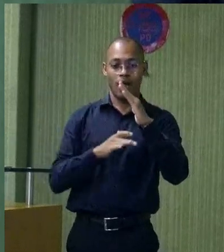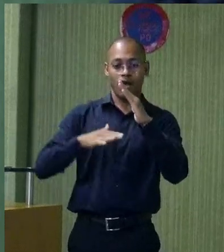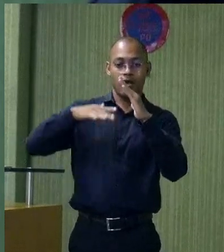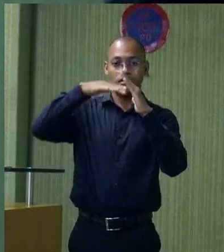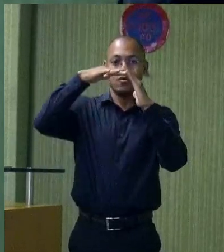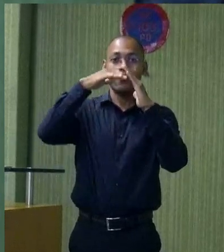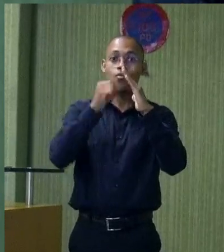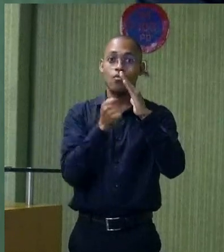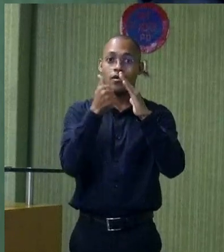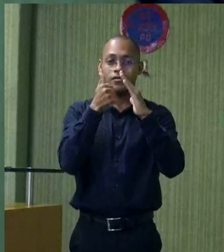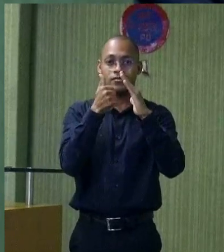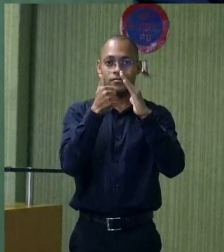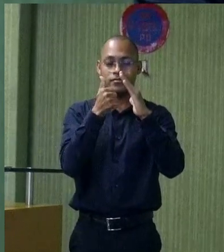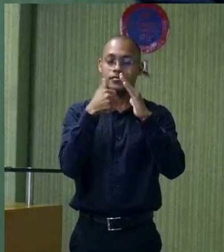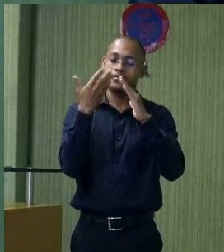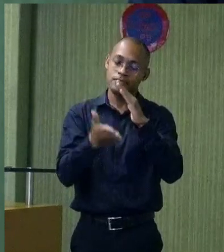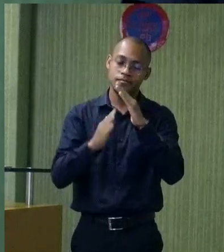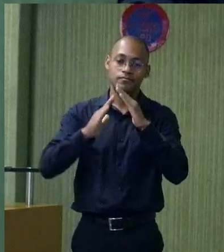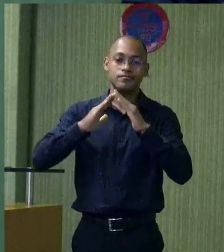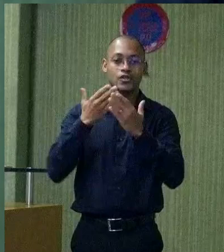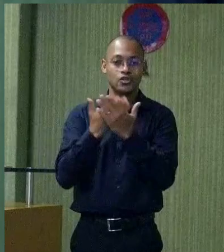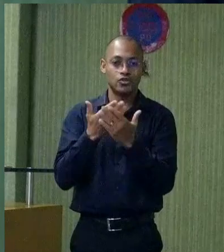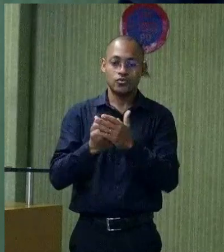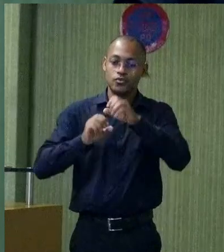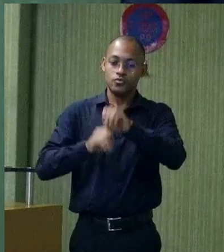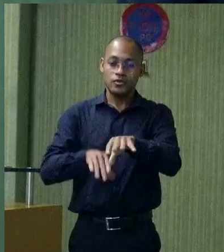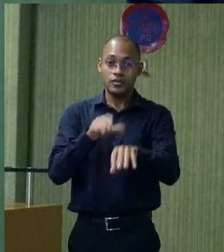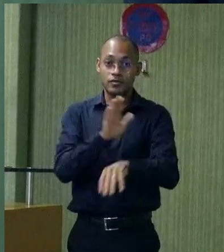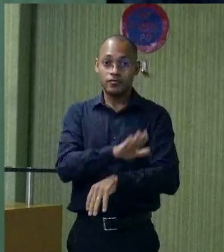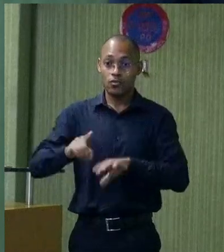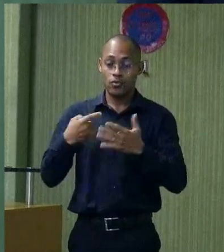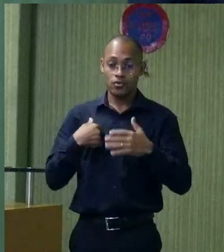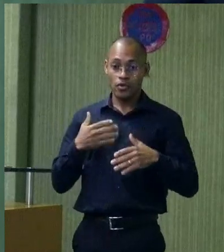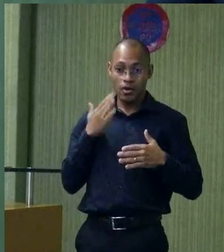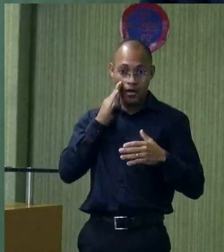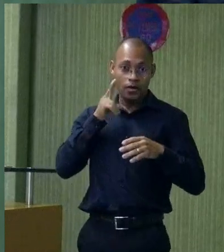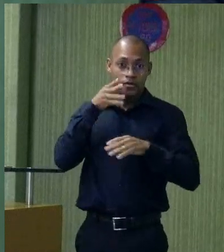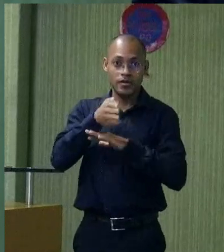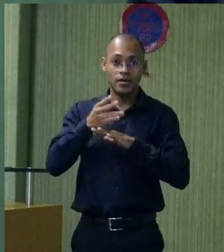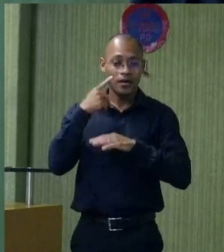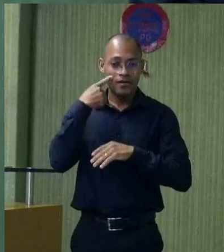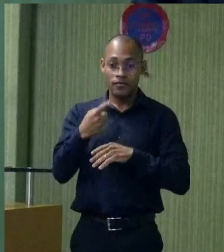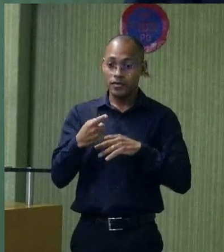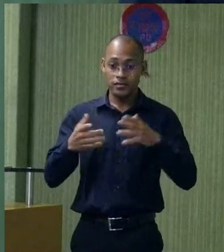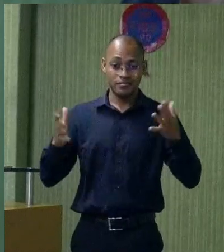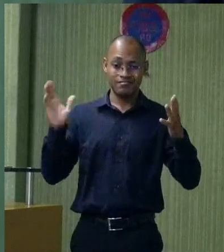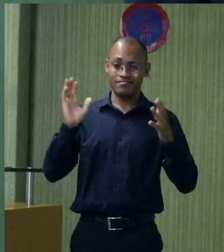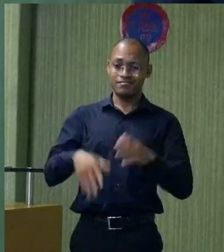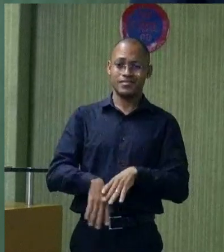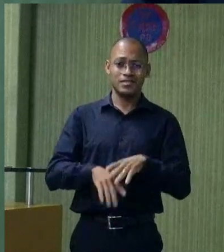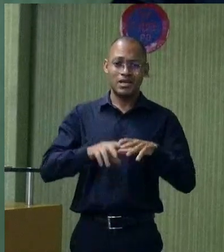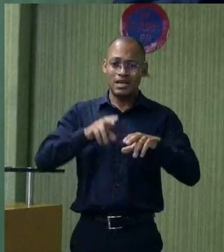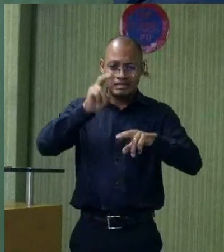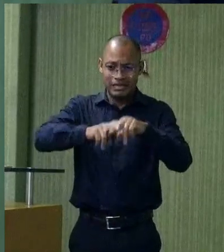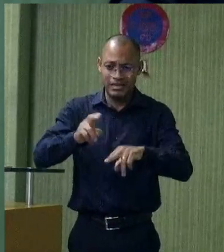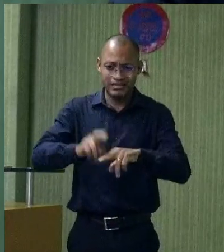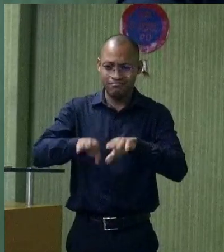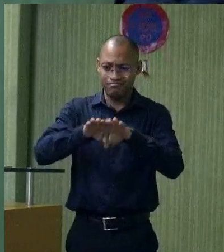então é uma escola de educação infantil Quando nós chegamos os móveis já já tinham sido todos